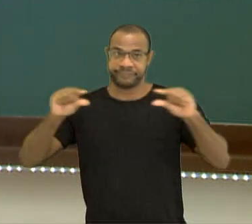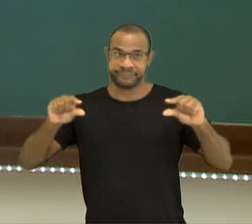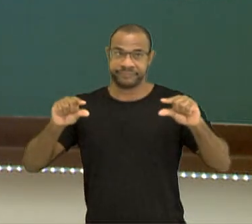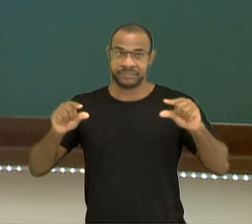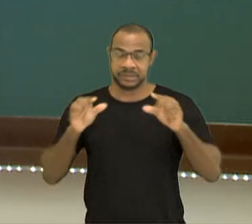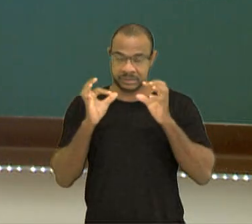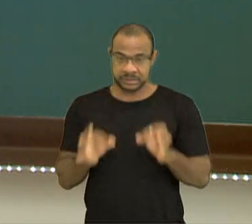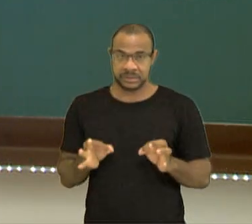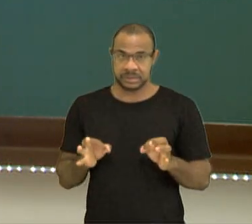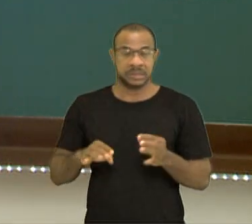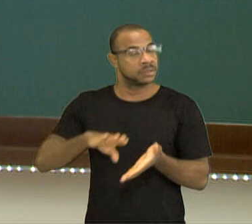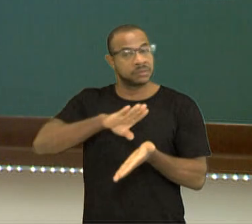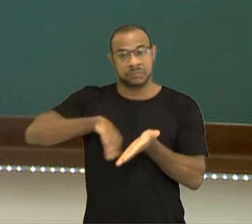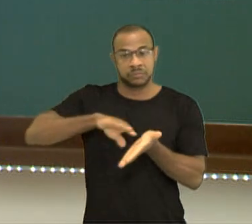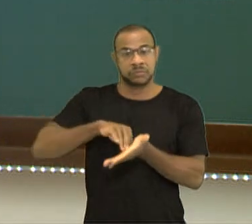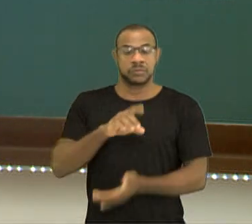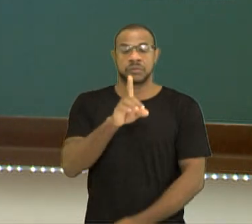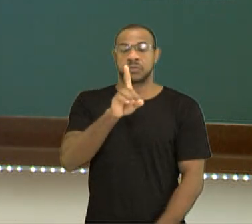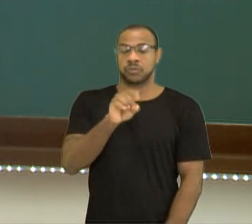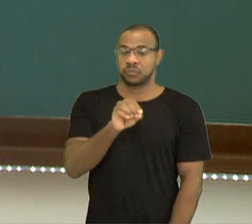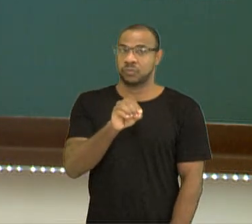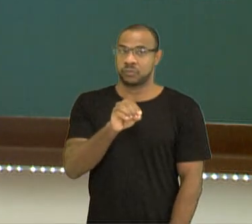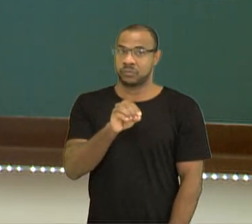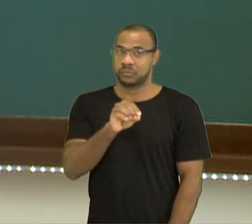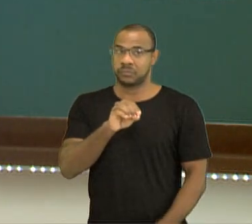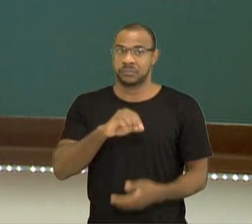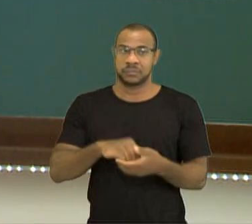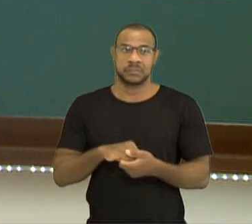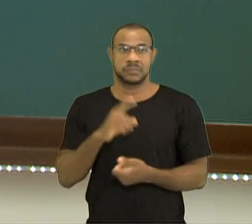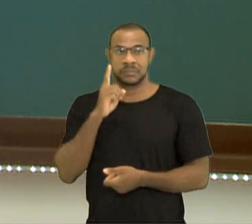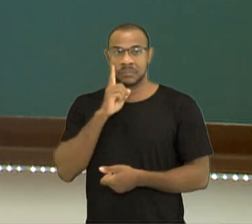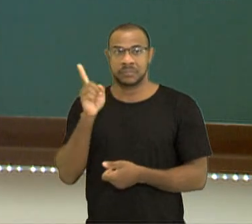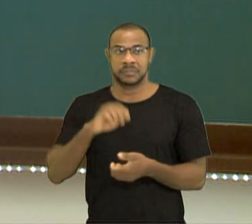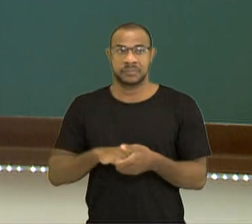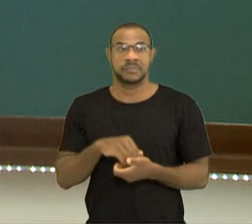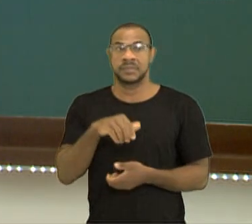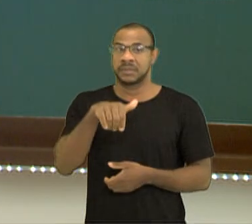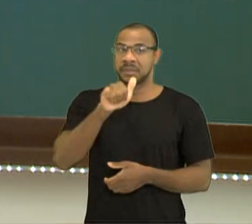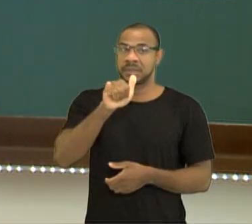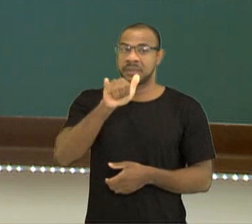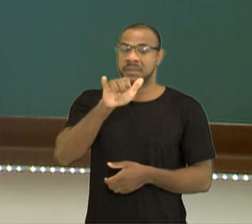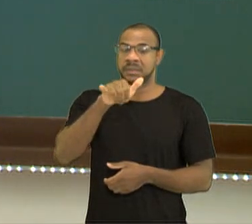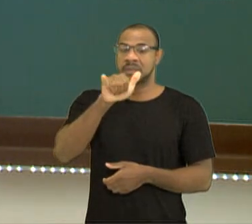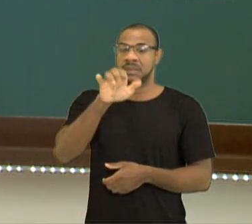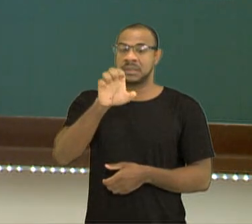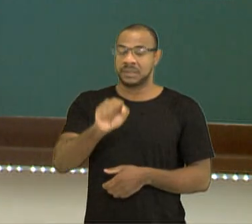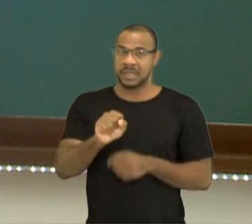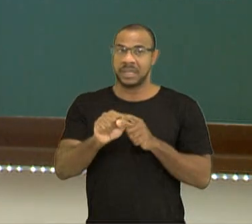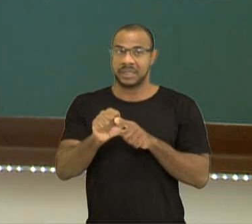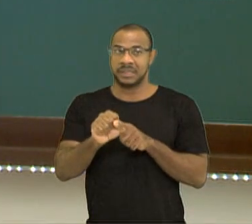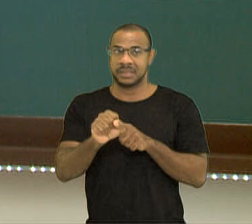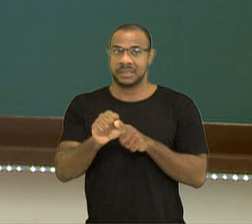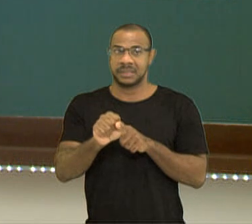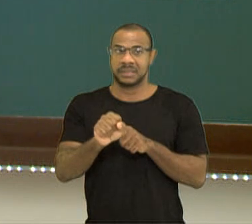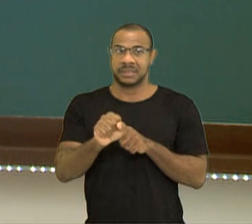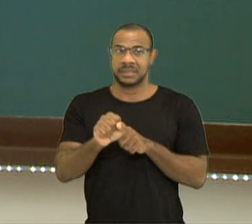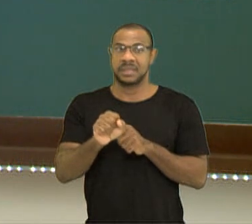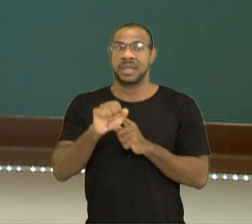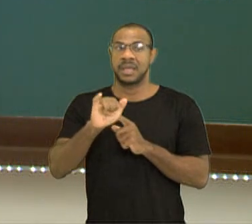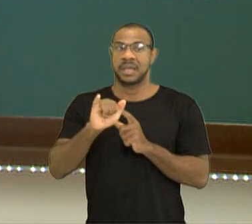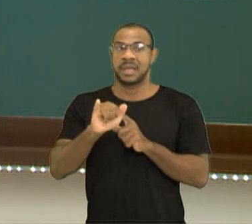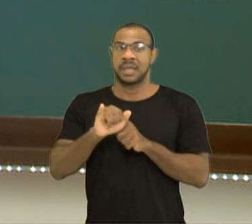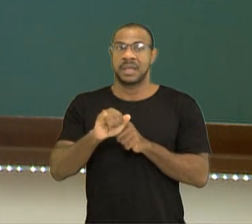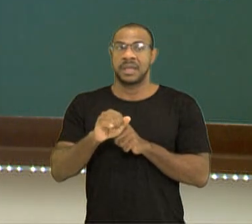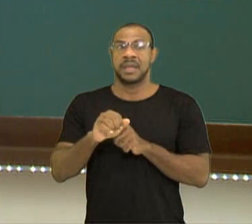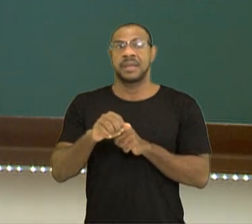afirmativa, tira o do fora. Então, do you like to play sports? Yes, I like to play